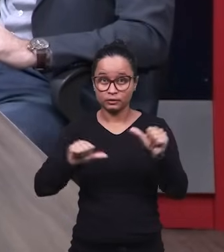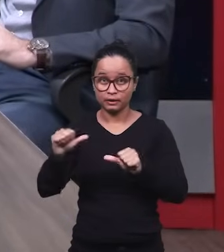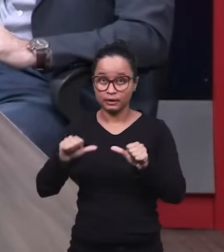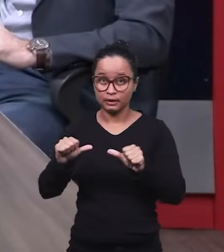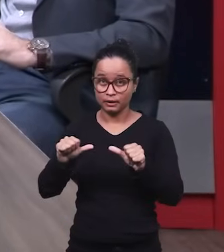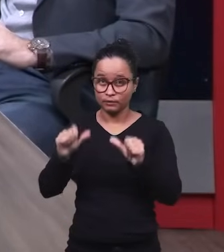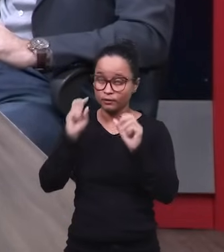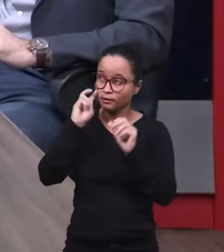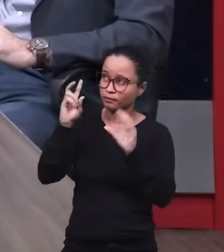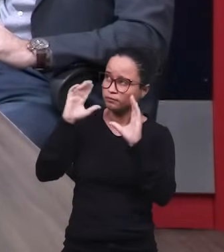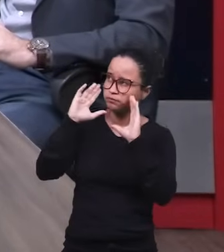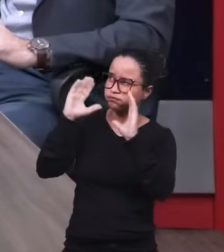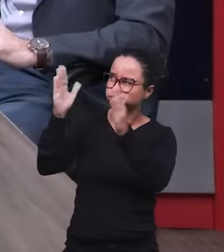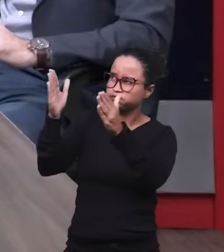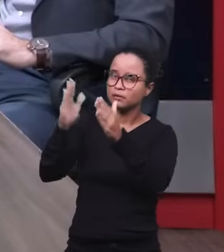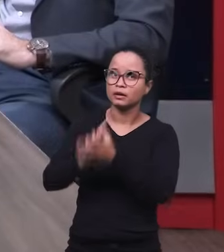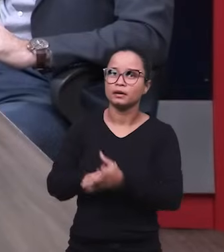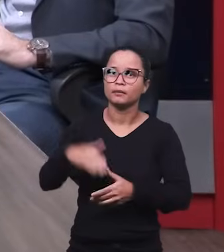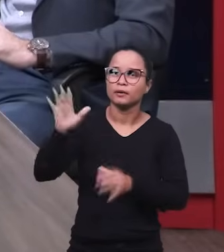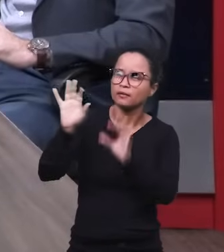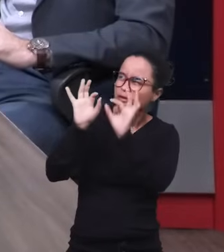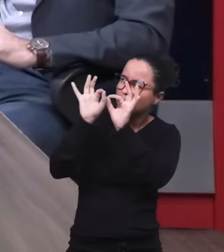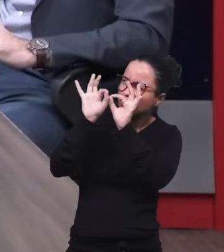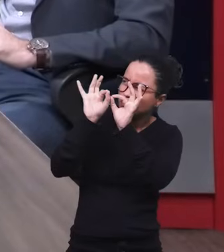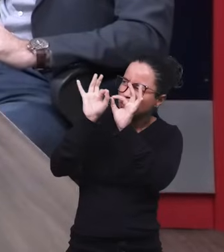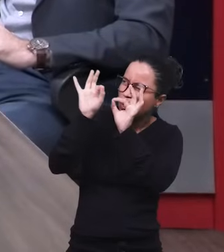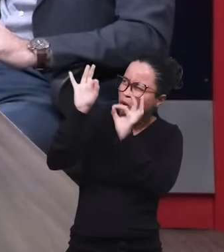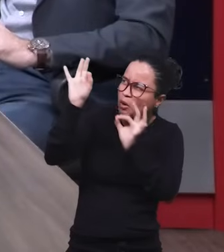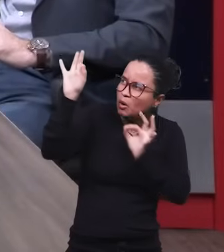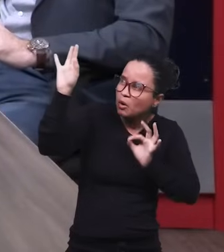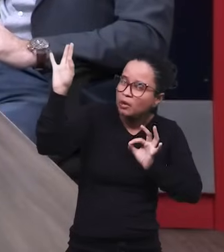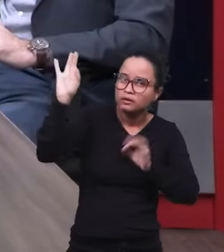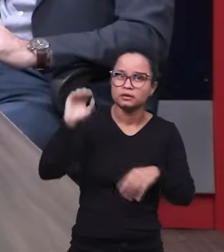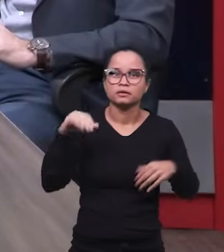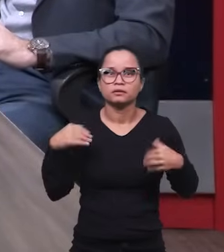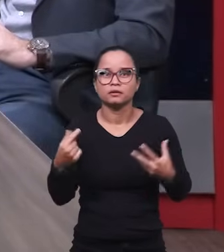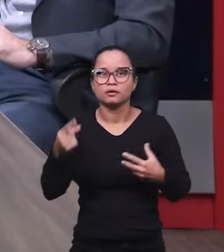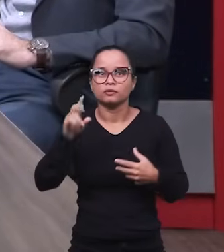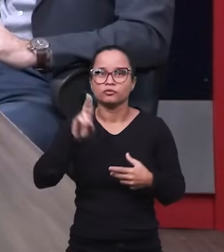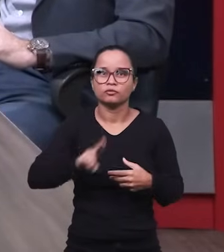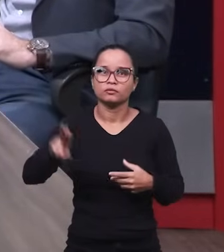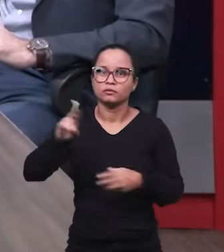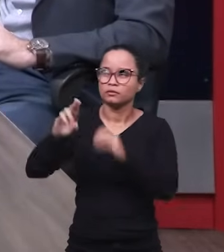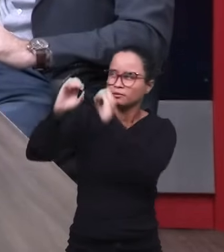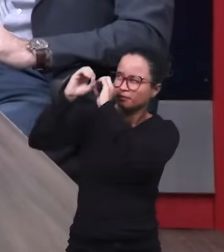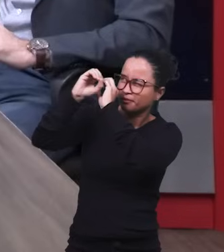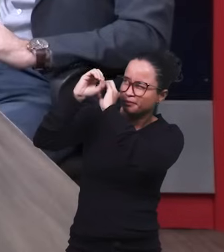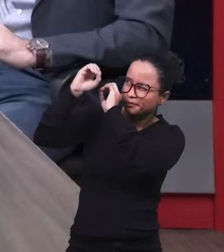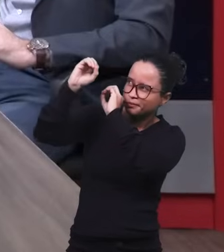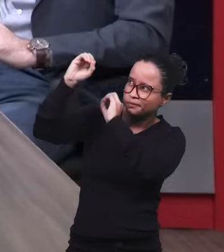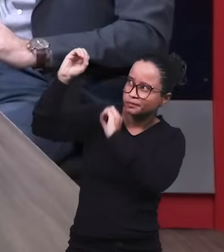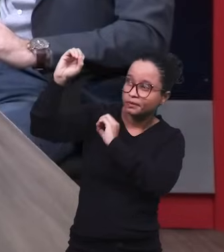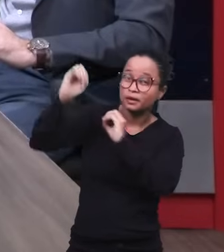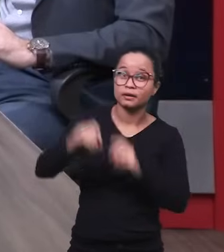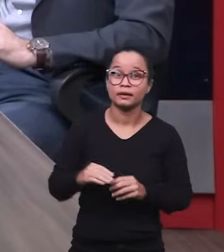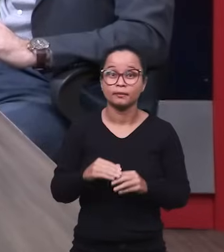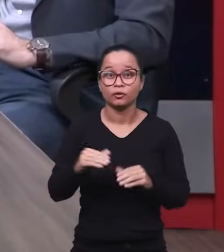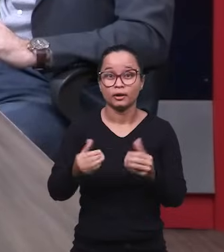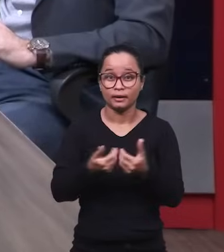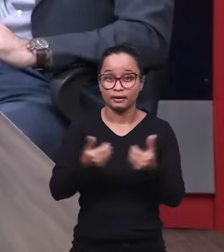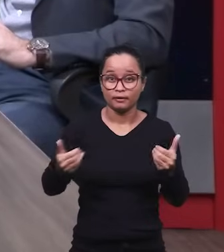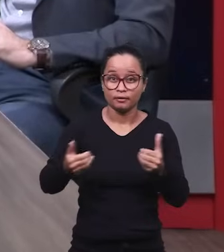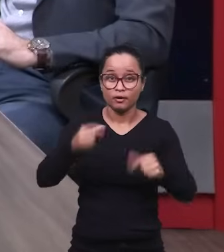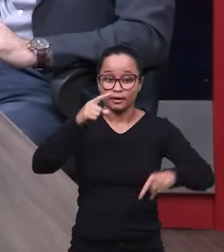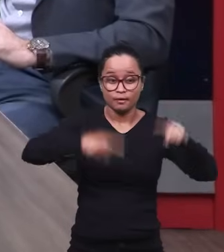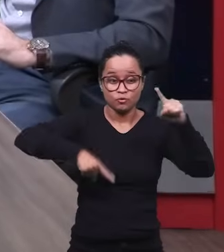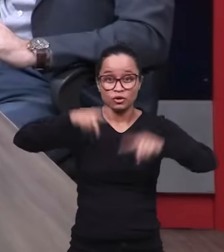uma lente para que a gente enxergue cada vez mais longe. Então a gente usa essa lente gravitacional, que é a distorção do